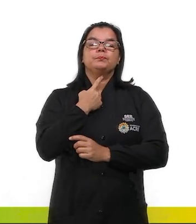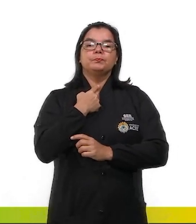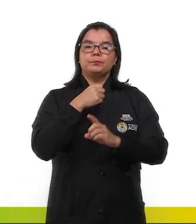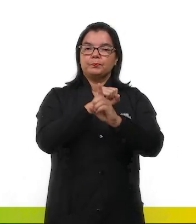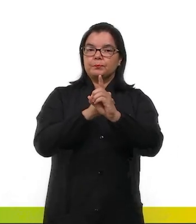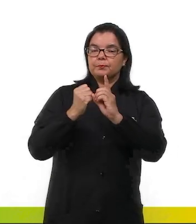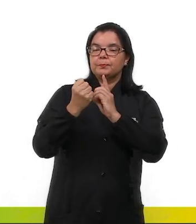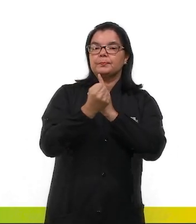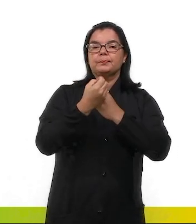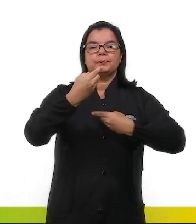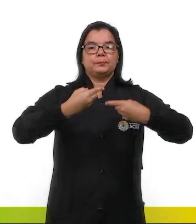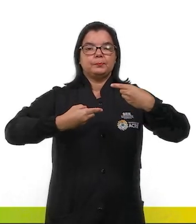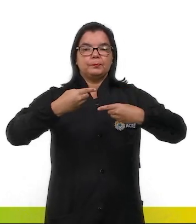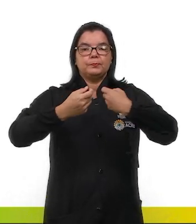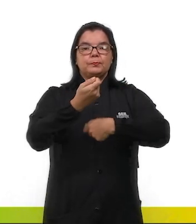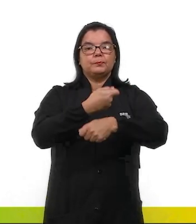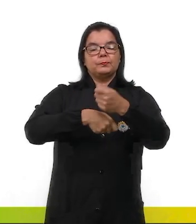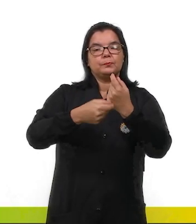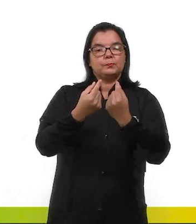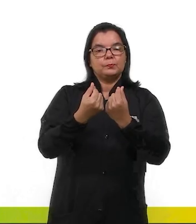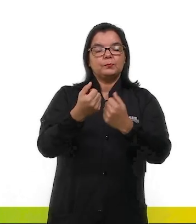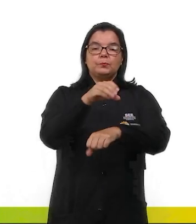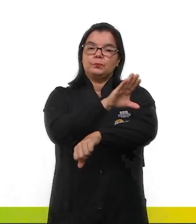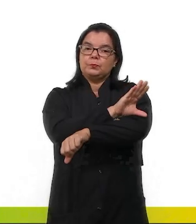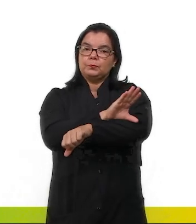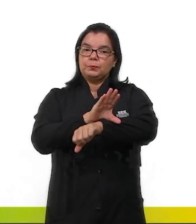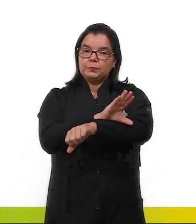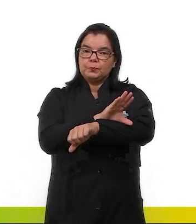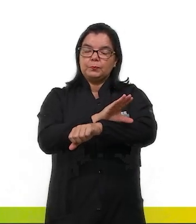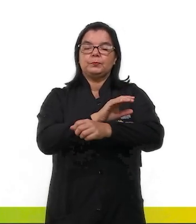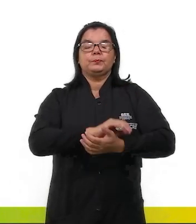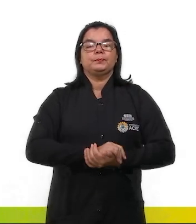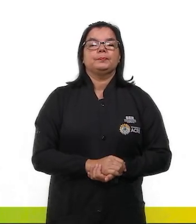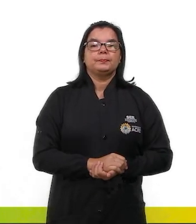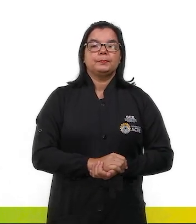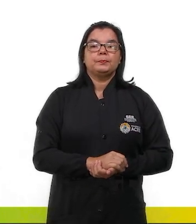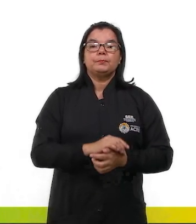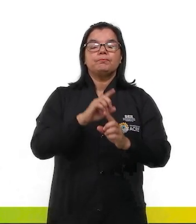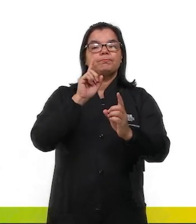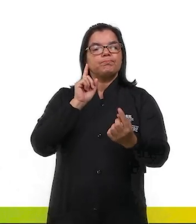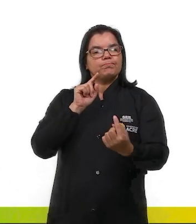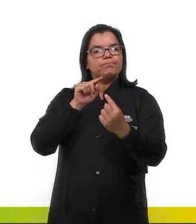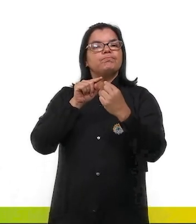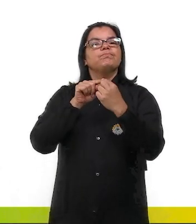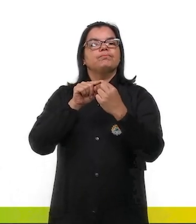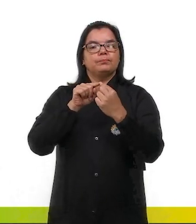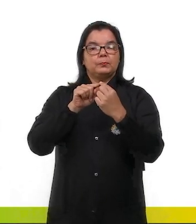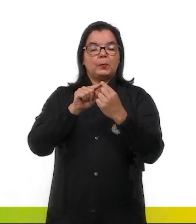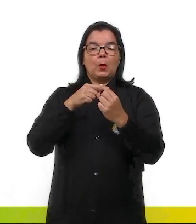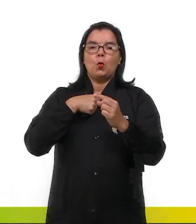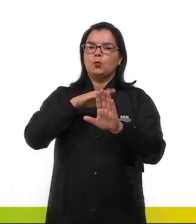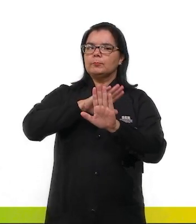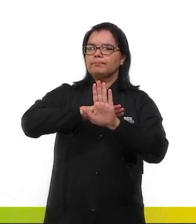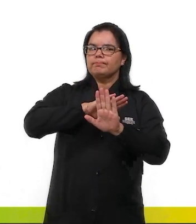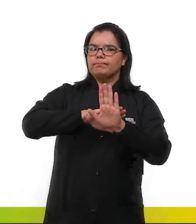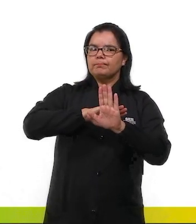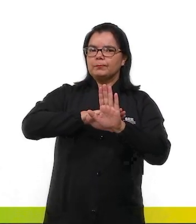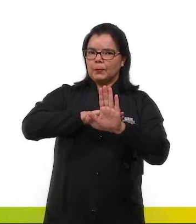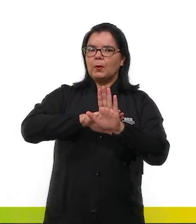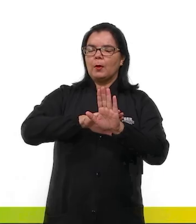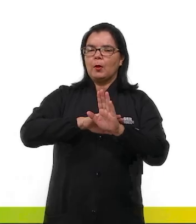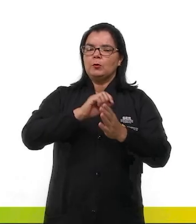por interesses sociais, políticos, econômicos ou culturais, identificar a intenção por